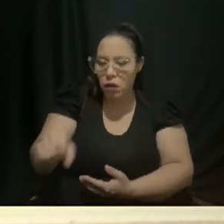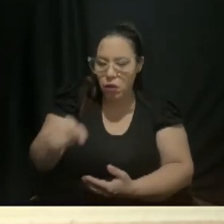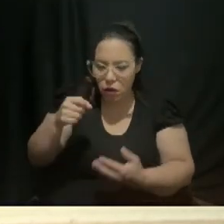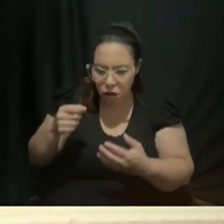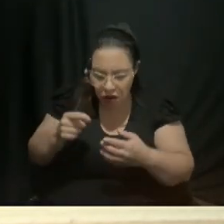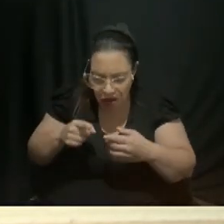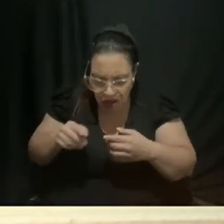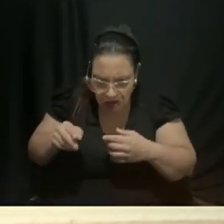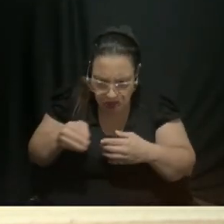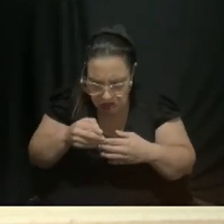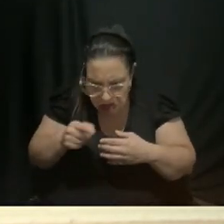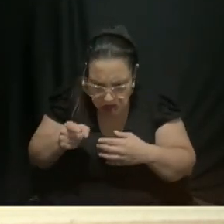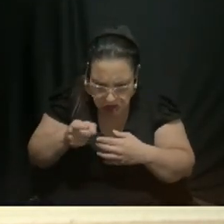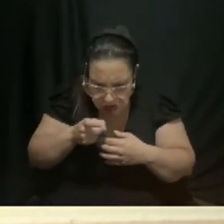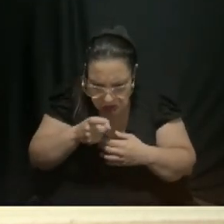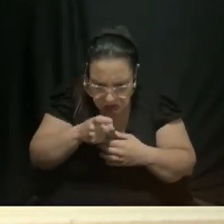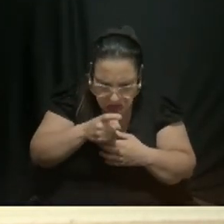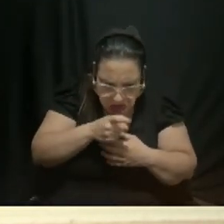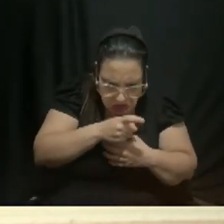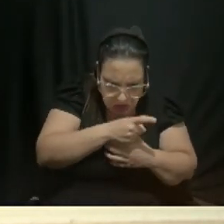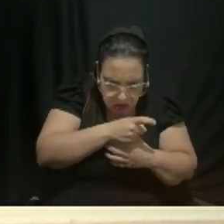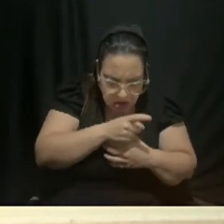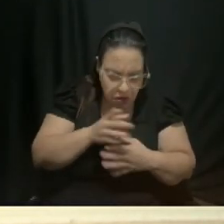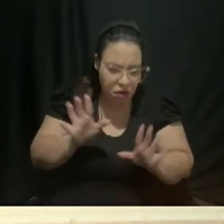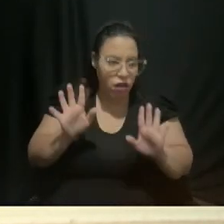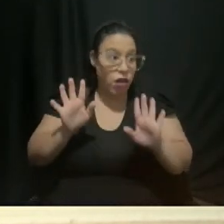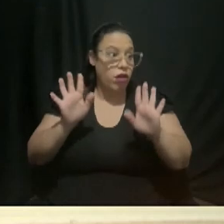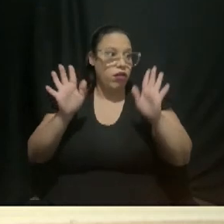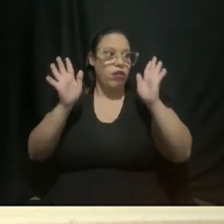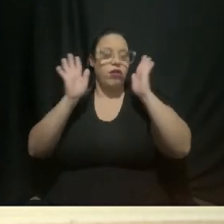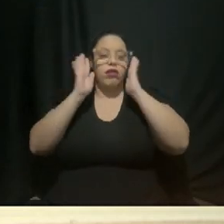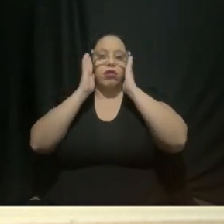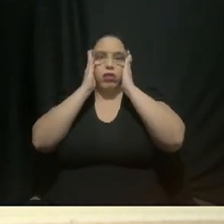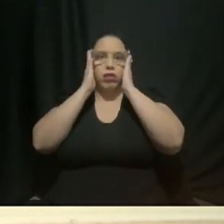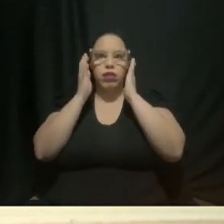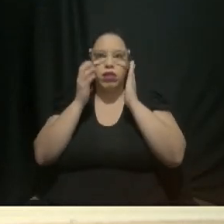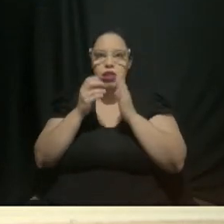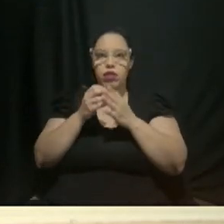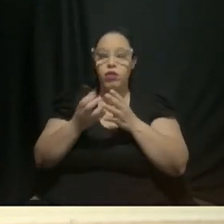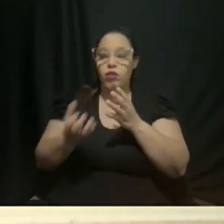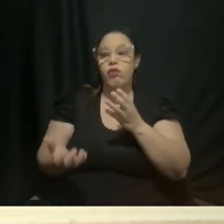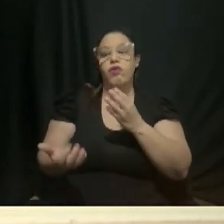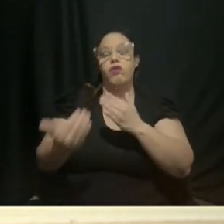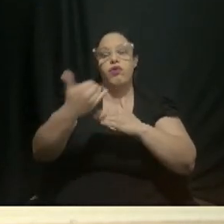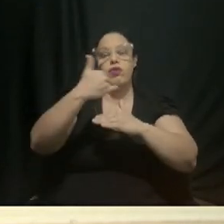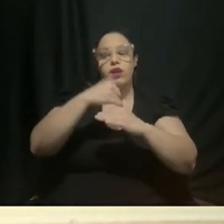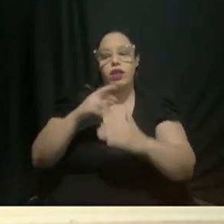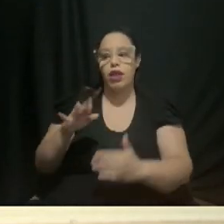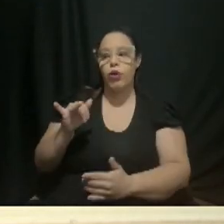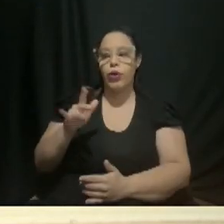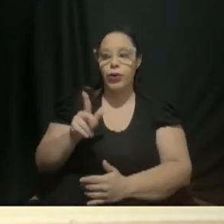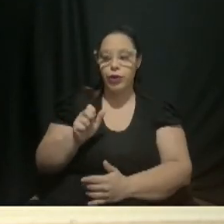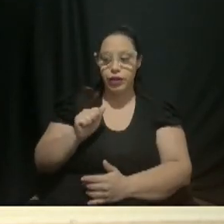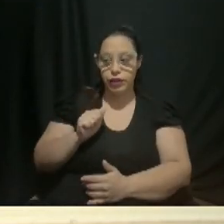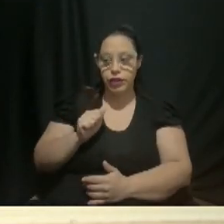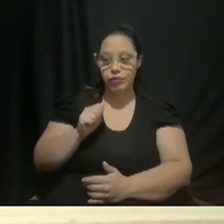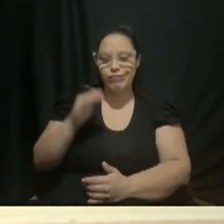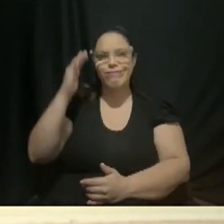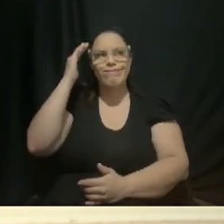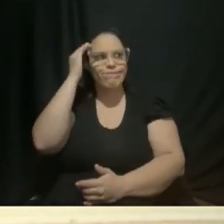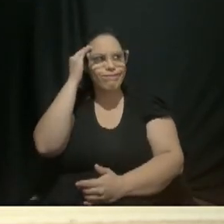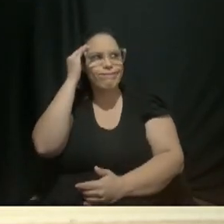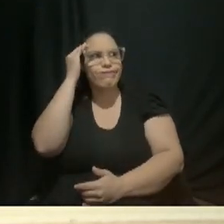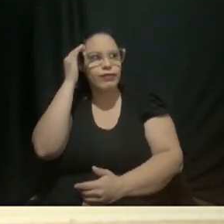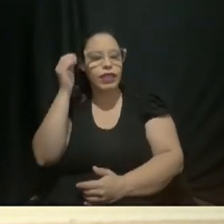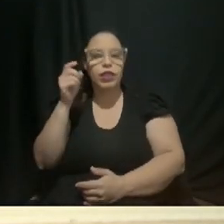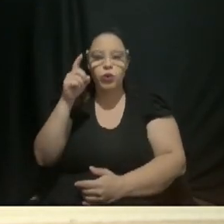acontece? Porque assim, vem da horta lá, né, o produto. Então, a gente sabe que a lagartinha tá lá, é uma coisa